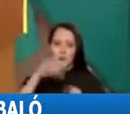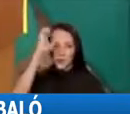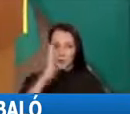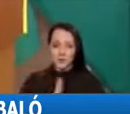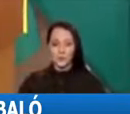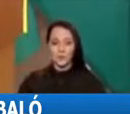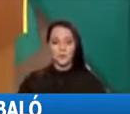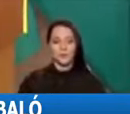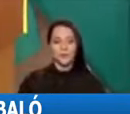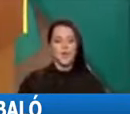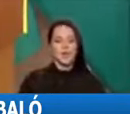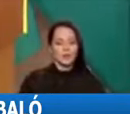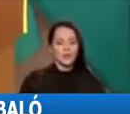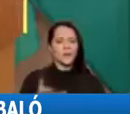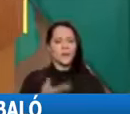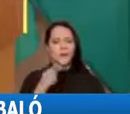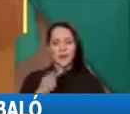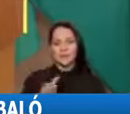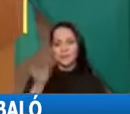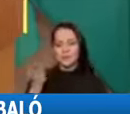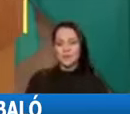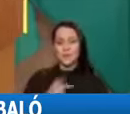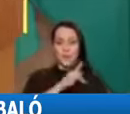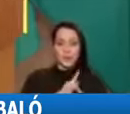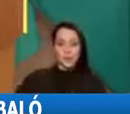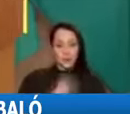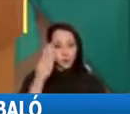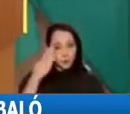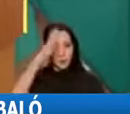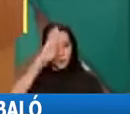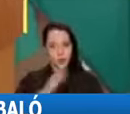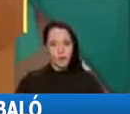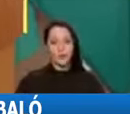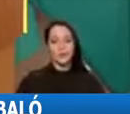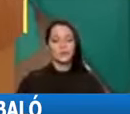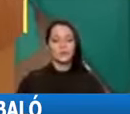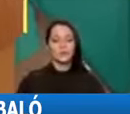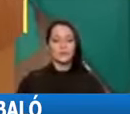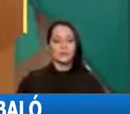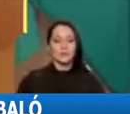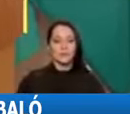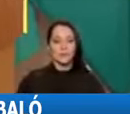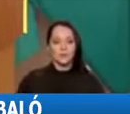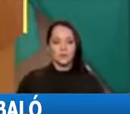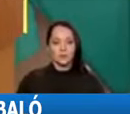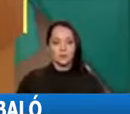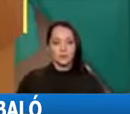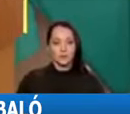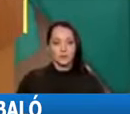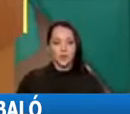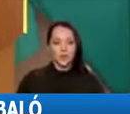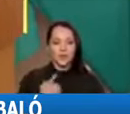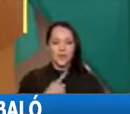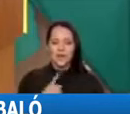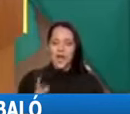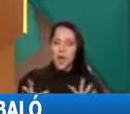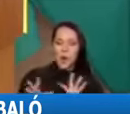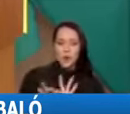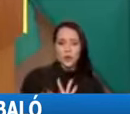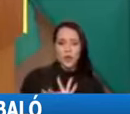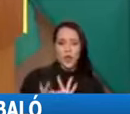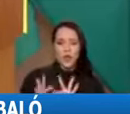eu quero dizer ao Senhor presente deve um cenário que Laços que nós temos